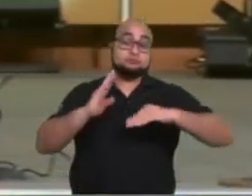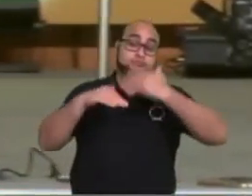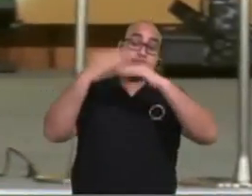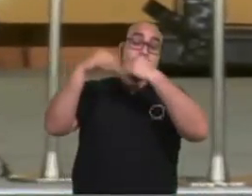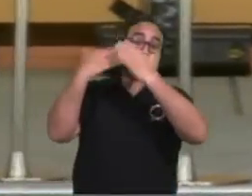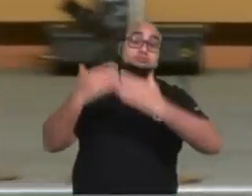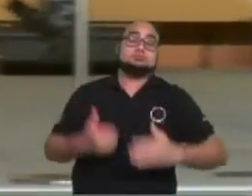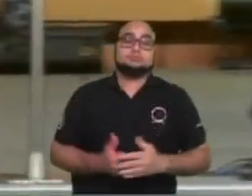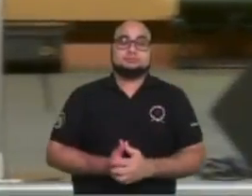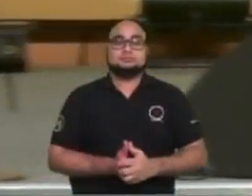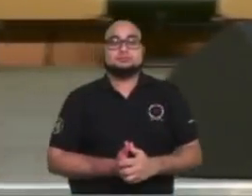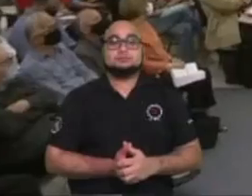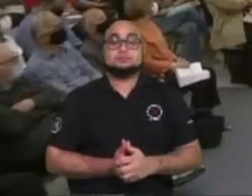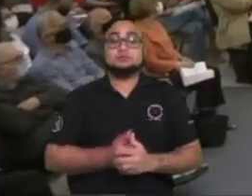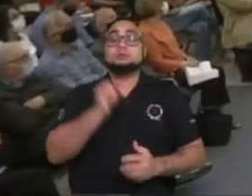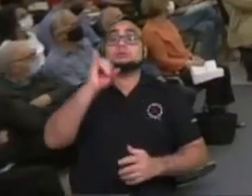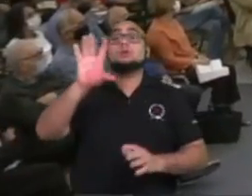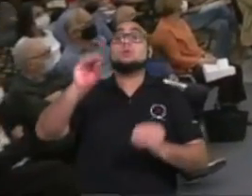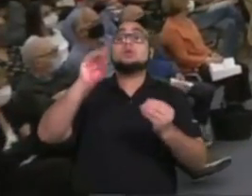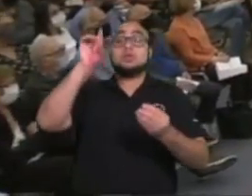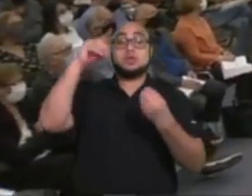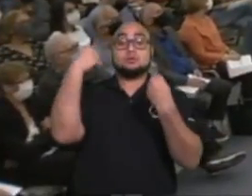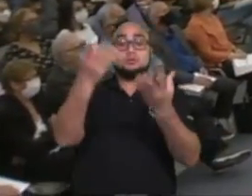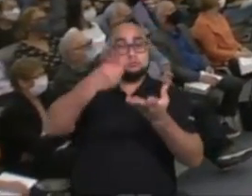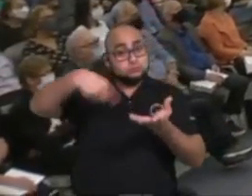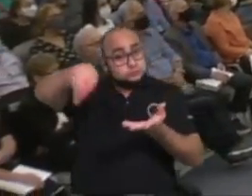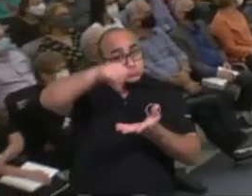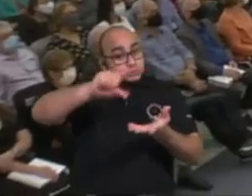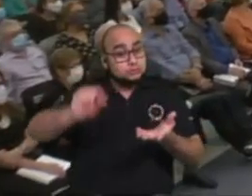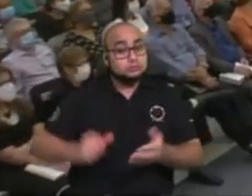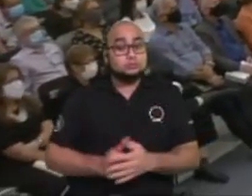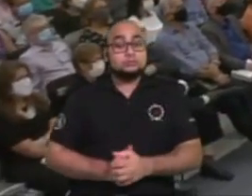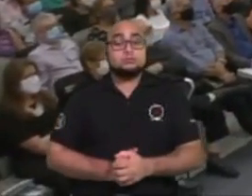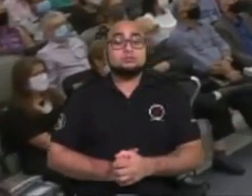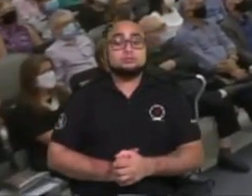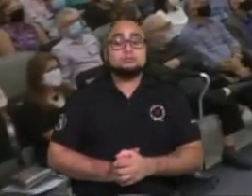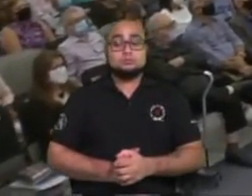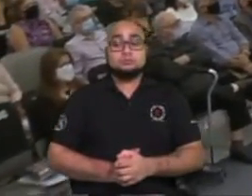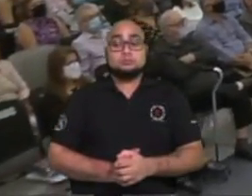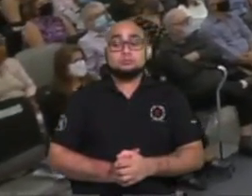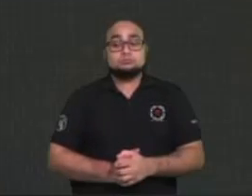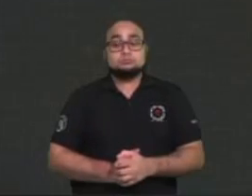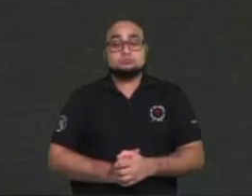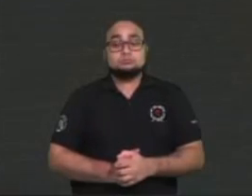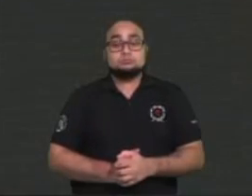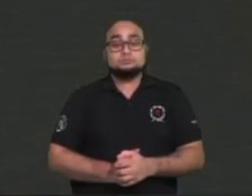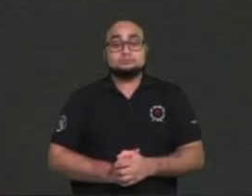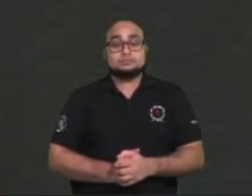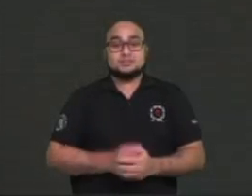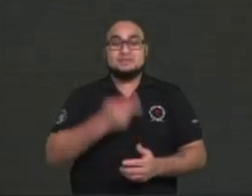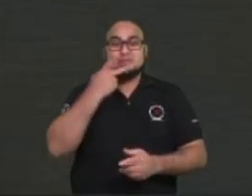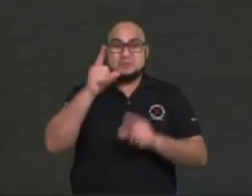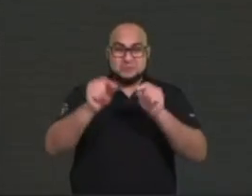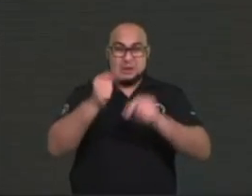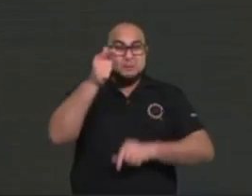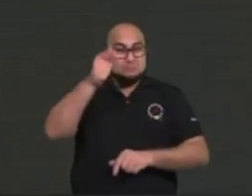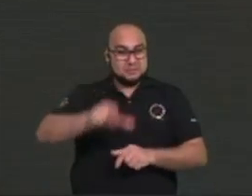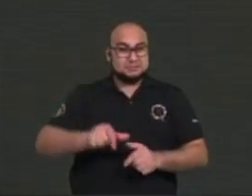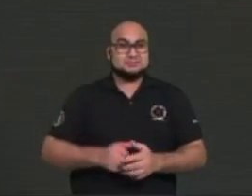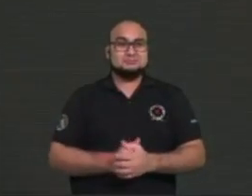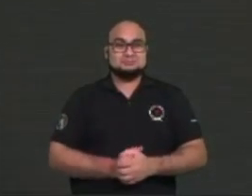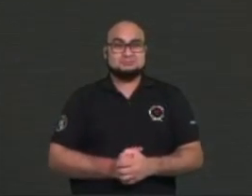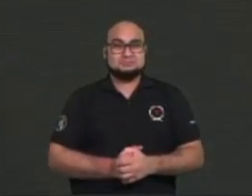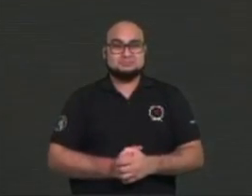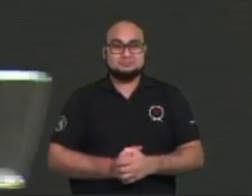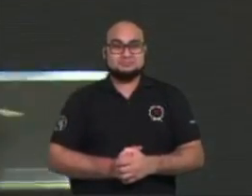aquilo que Deus te deu a você e eu já falei aqui mas vou repetir Porque é importante